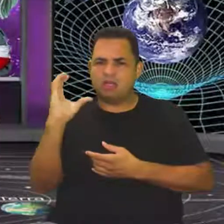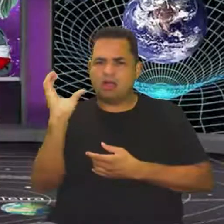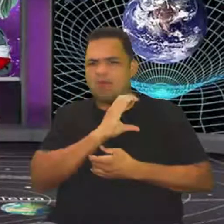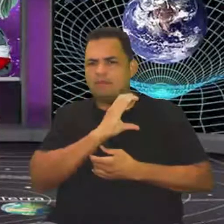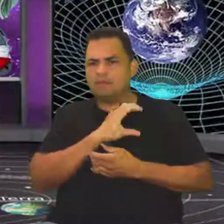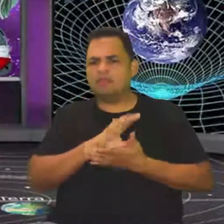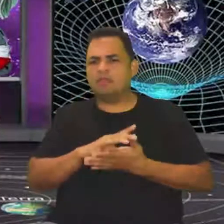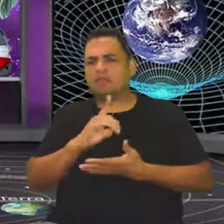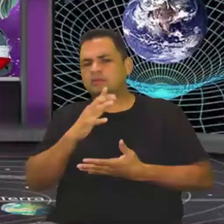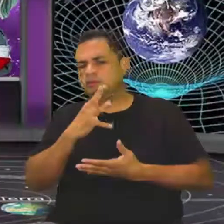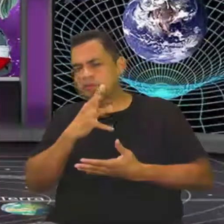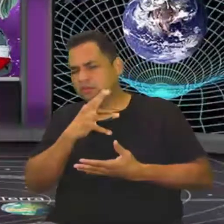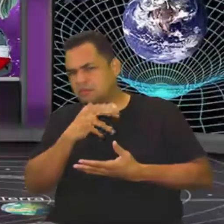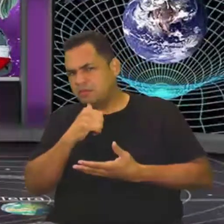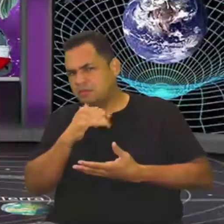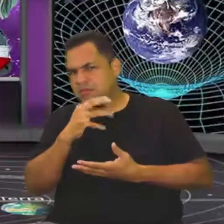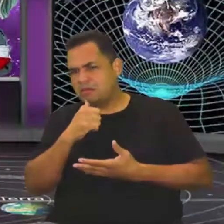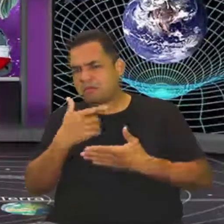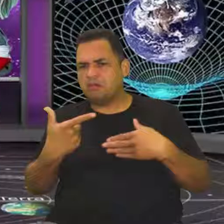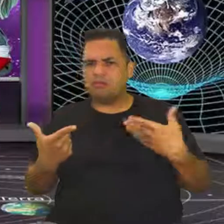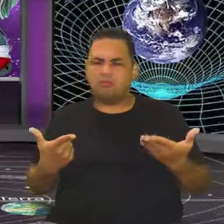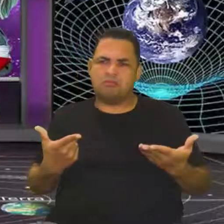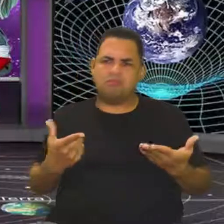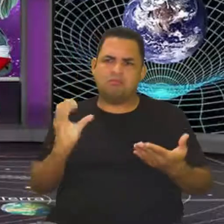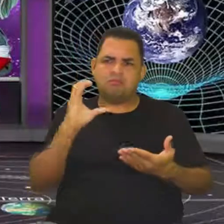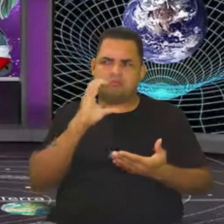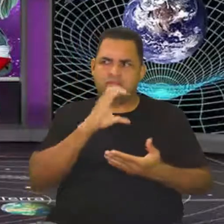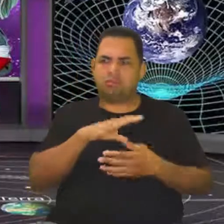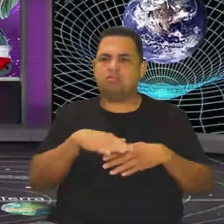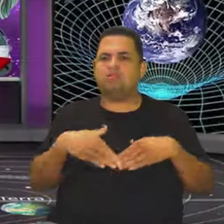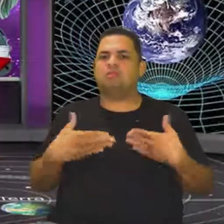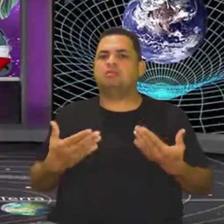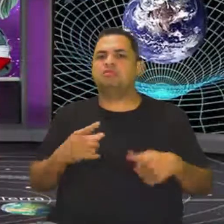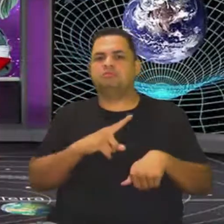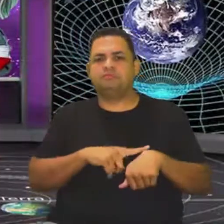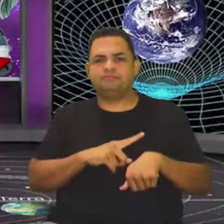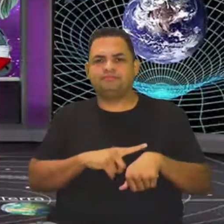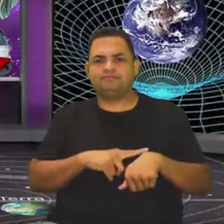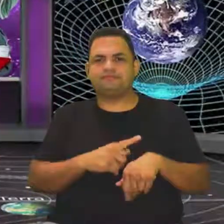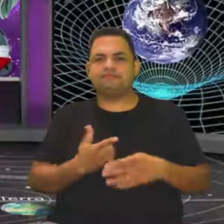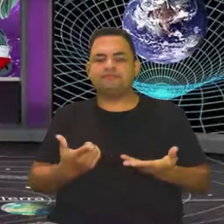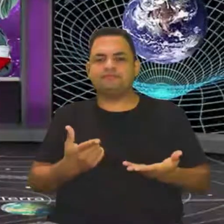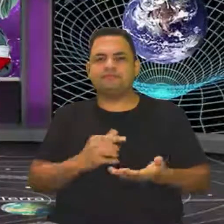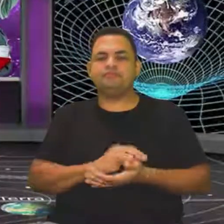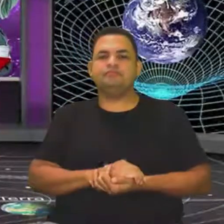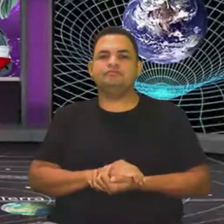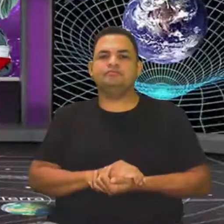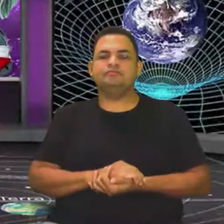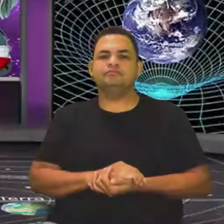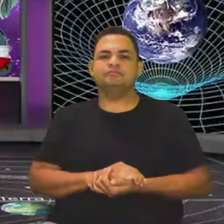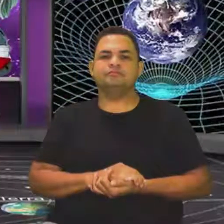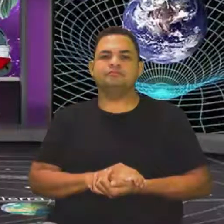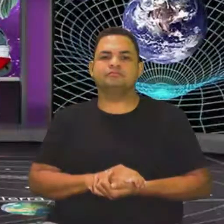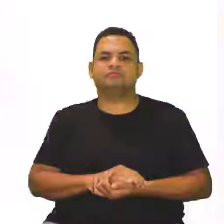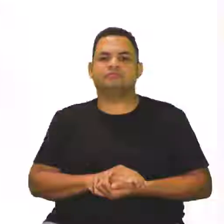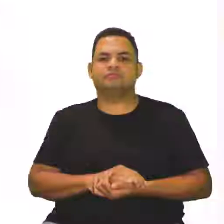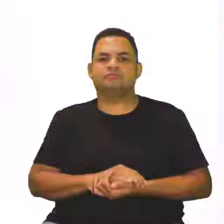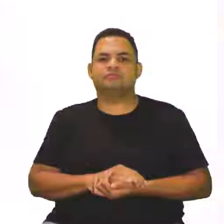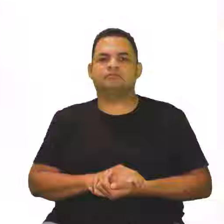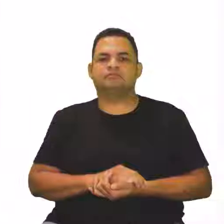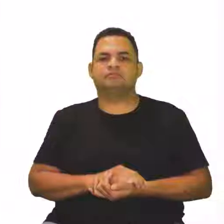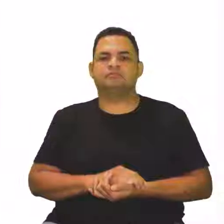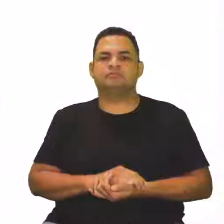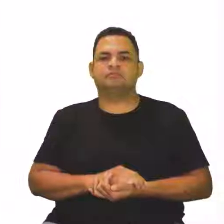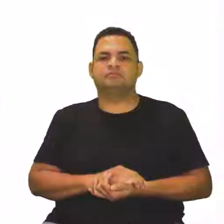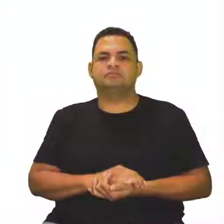Aquece devagar? Não é potente. Ou seja, demorou muito tempo? Não é potente. Entendido isso? Vamos continuar ali nossa leitura, olha